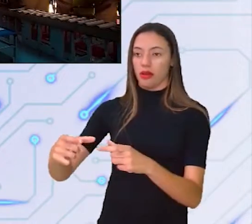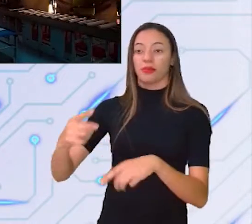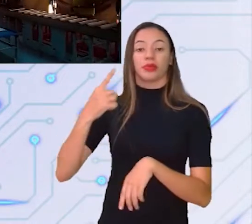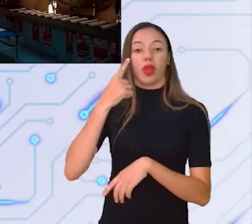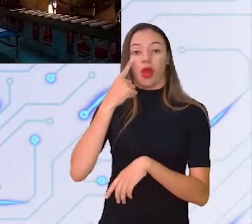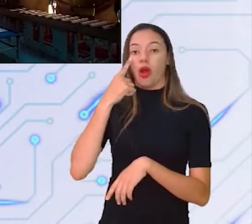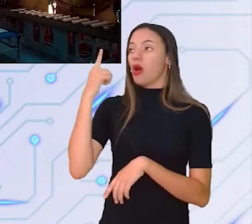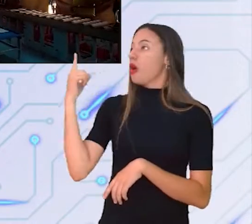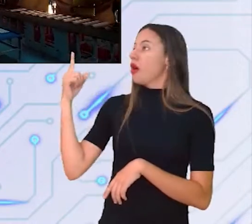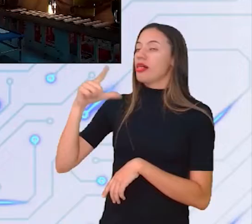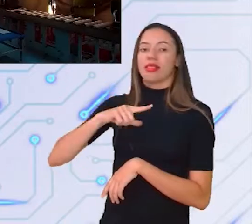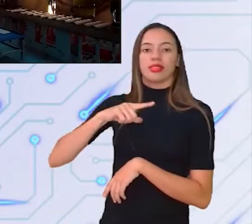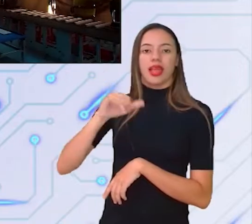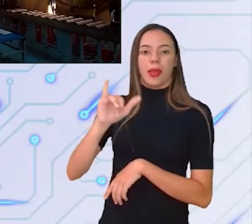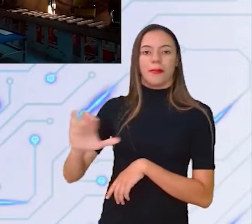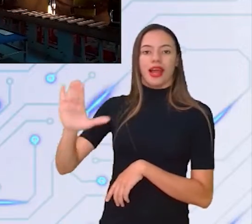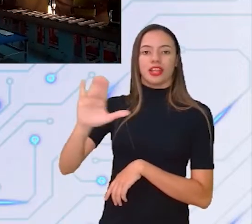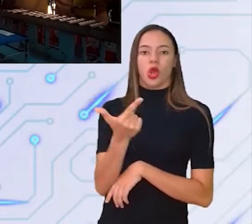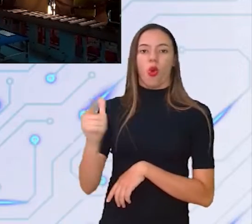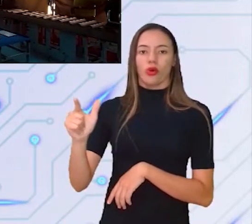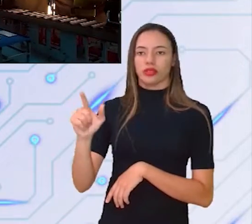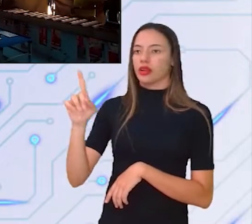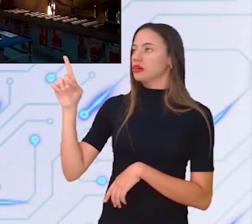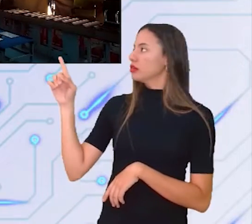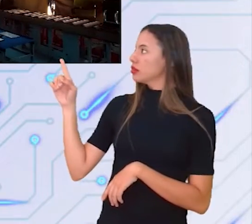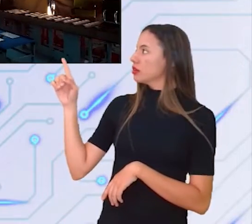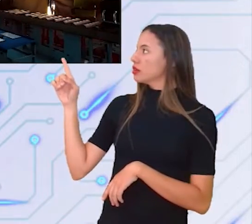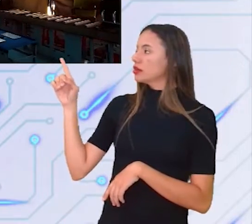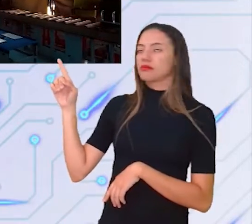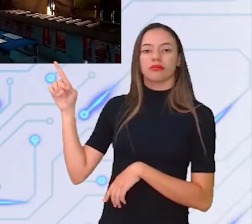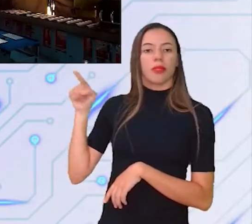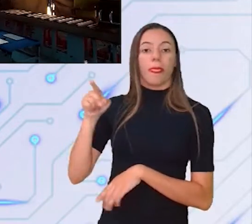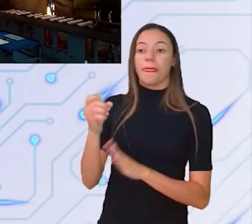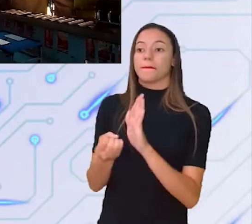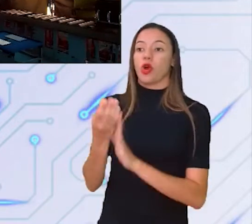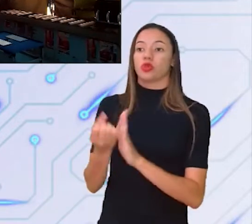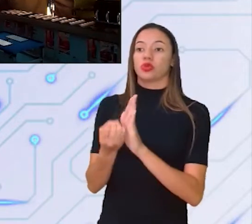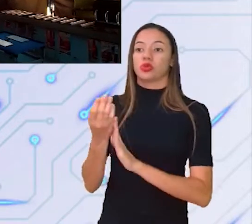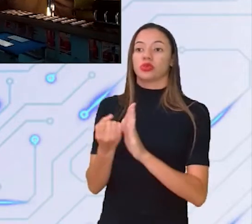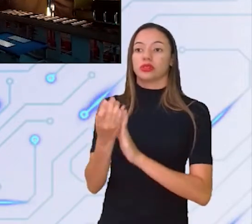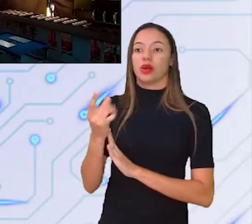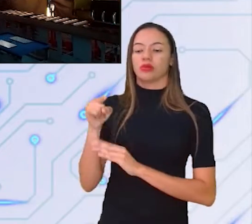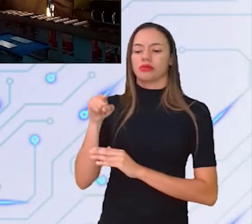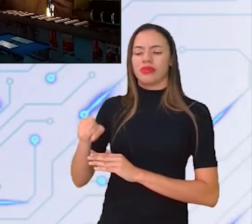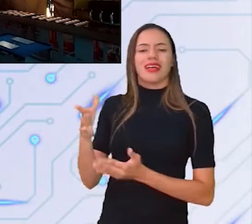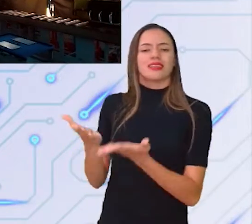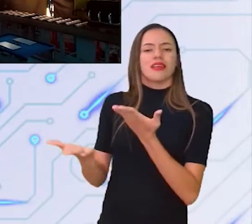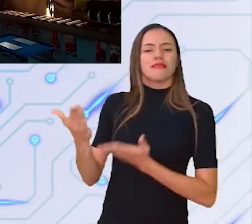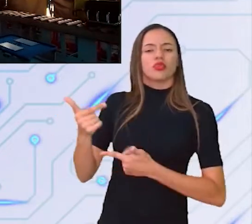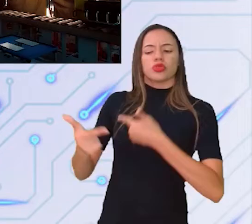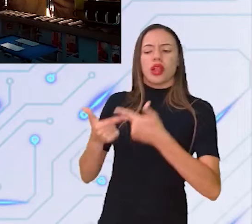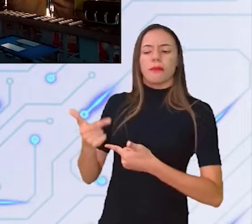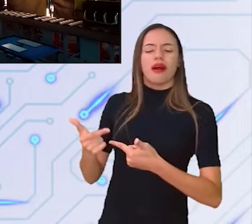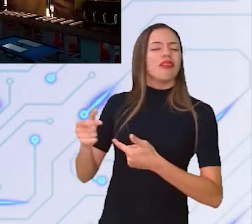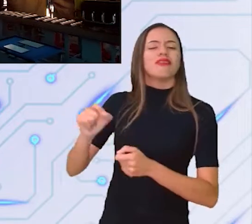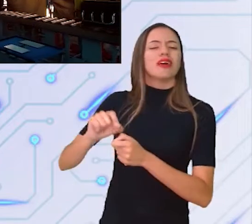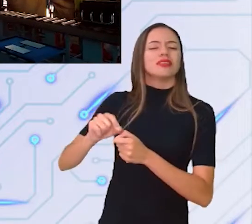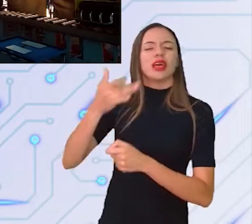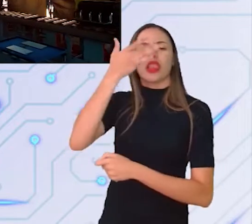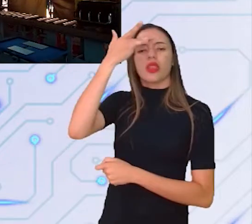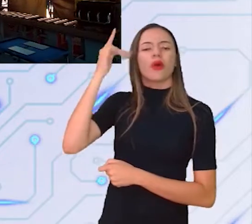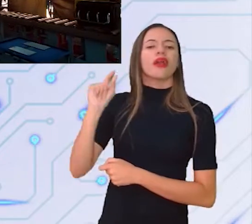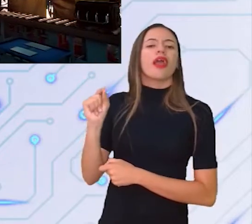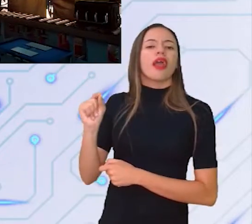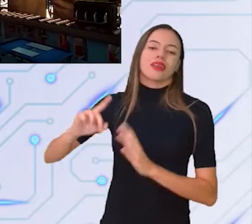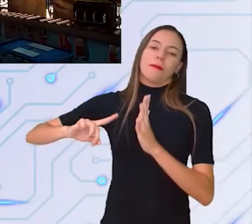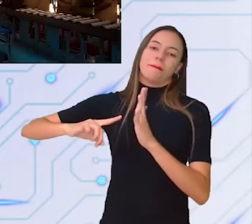ok, você observa que naquela linha de produção, o que está fazendo o serviço, o trabalho, são as